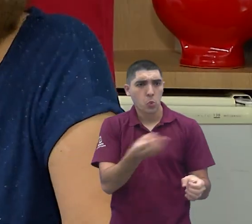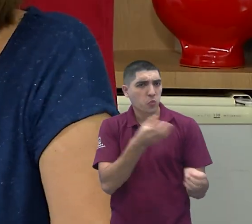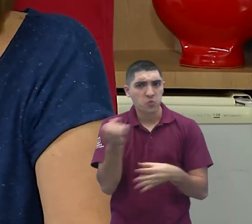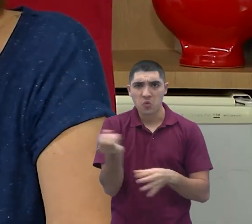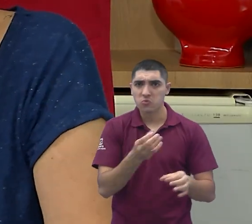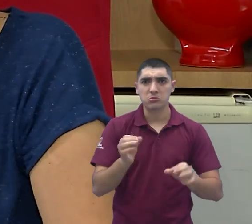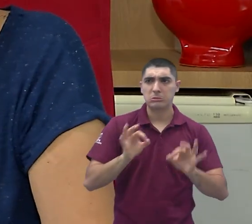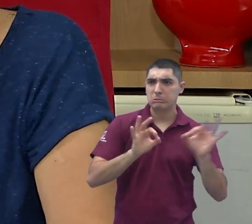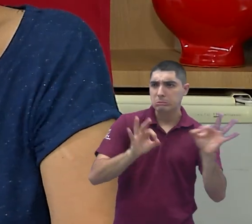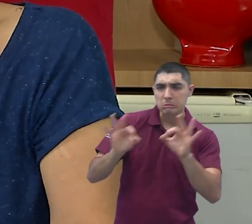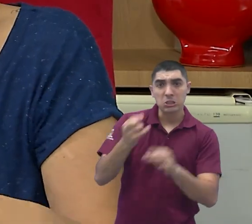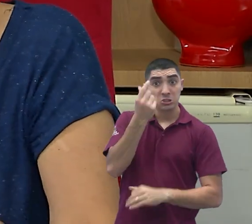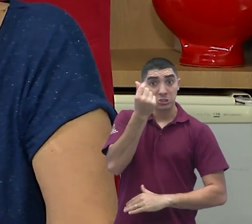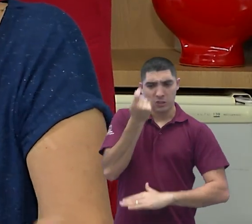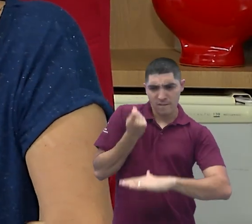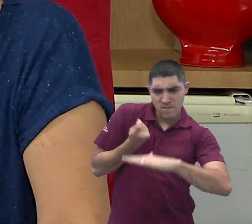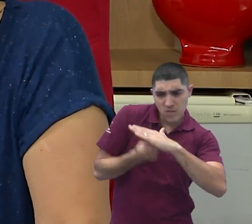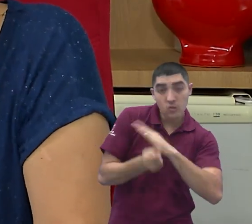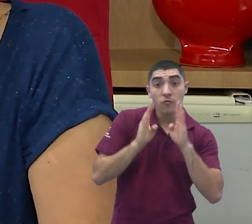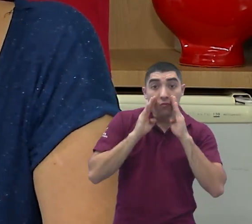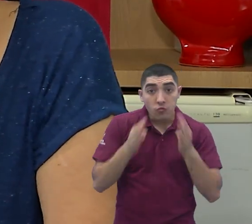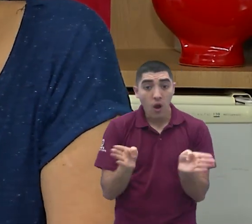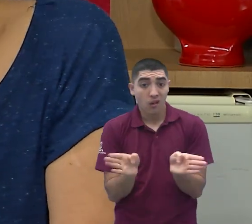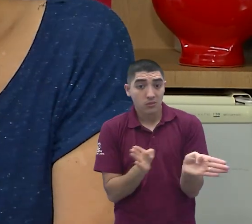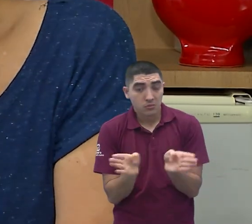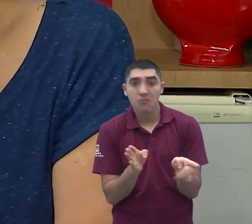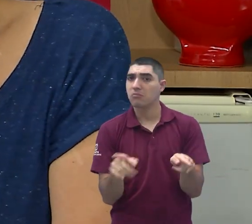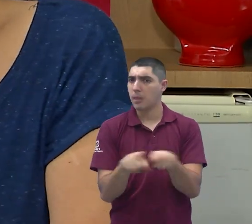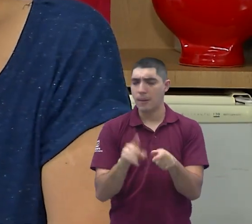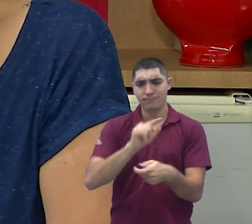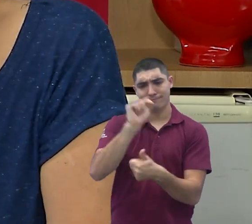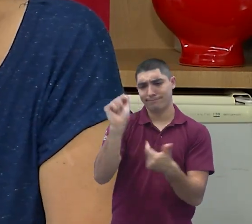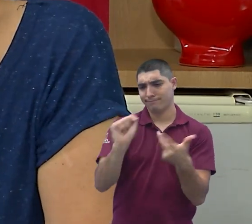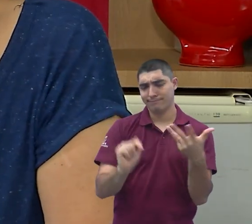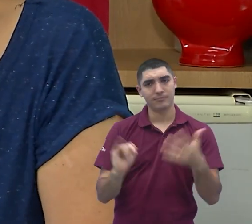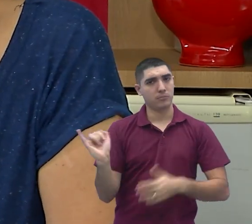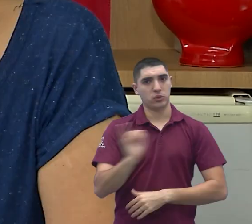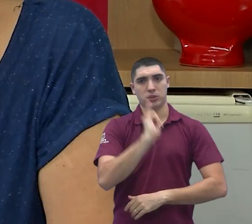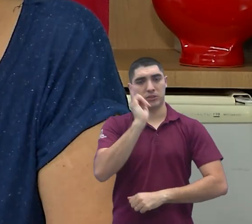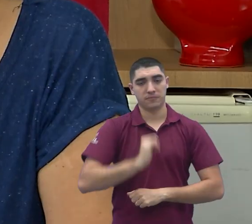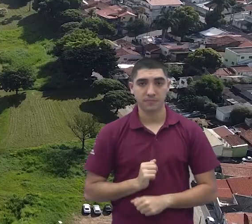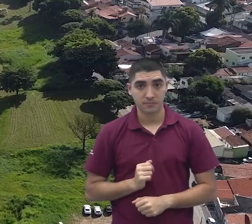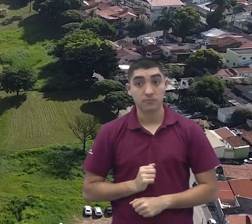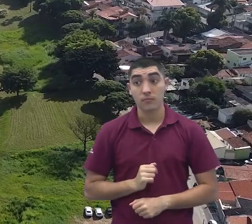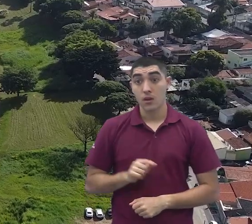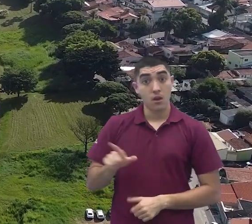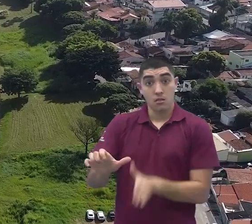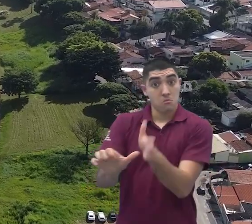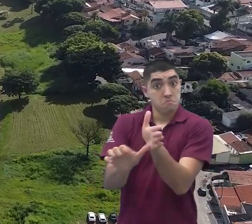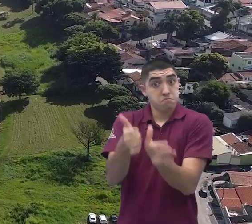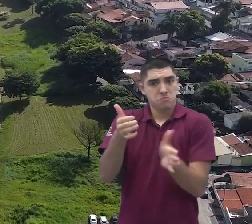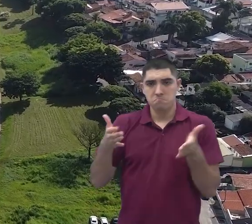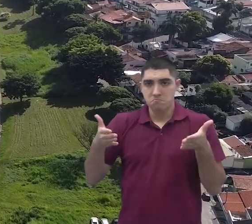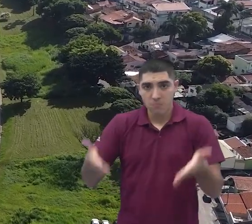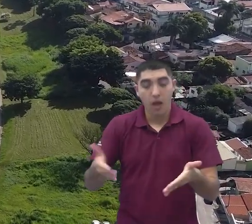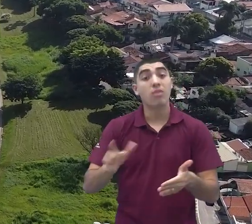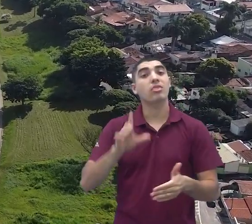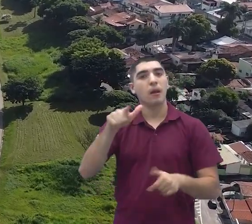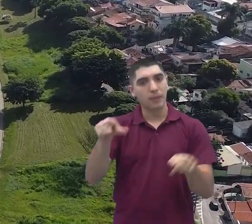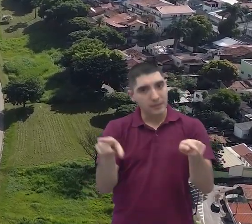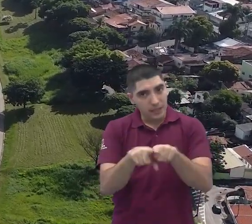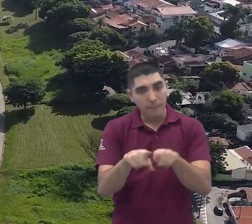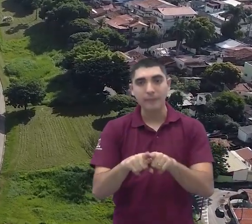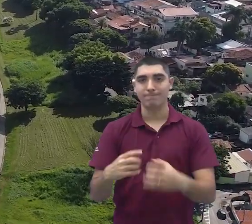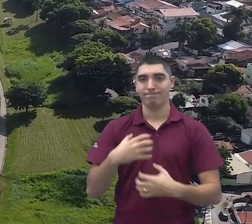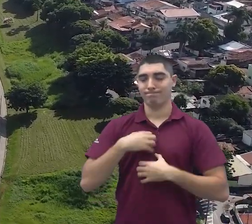também modernizou muito, né, tem investido muito na acessibilidade, e isso é muito importante. A iniciativa foi pioneira e, por